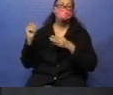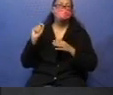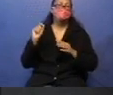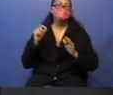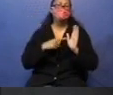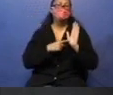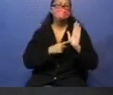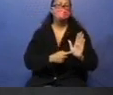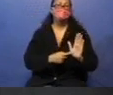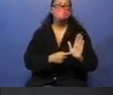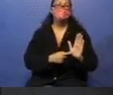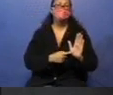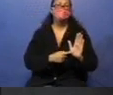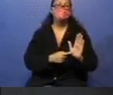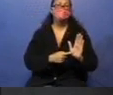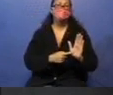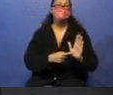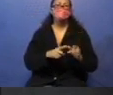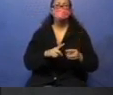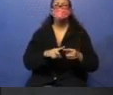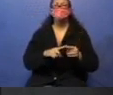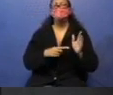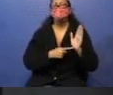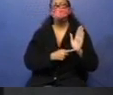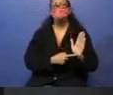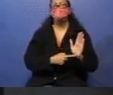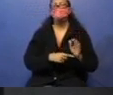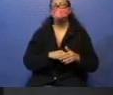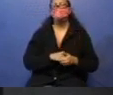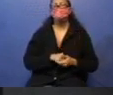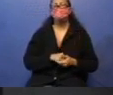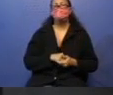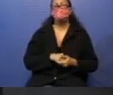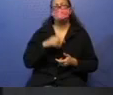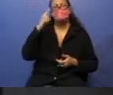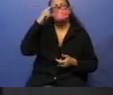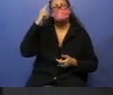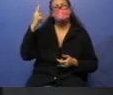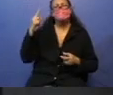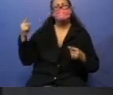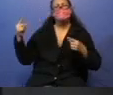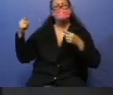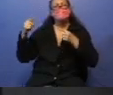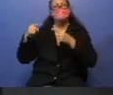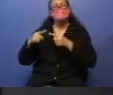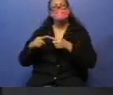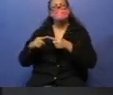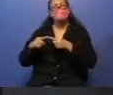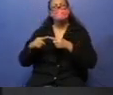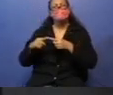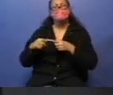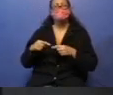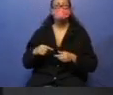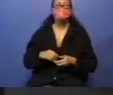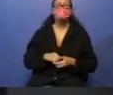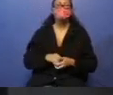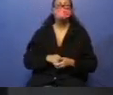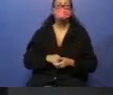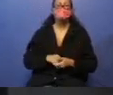cartaz? Para que serve esse cartaz? Deu para entender? Objetivo. Para que serve?